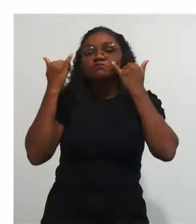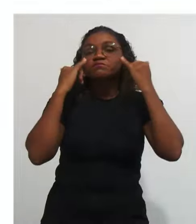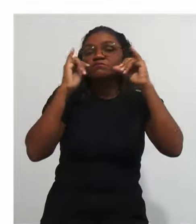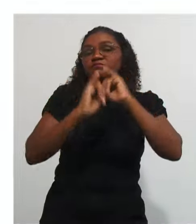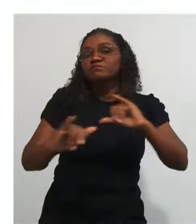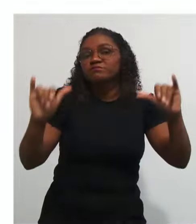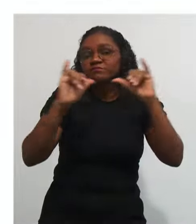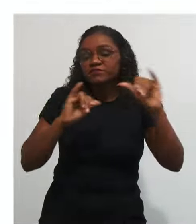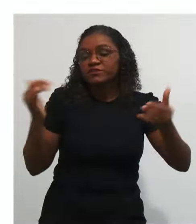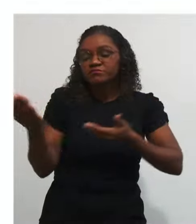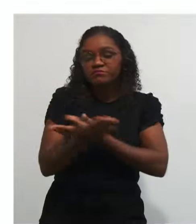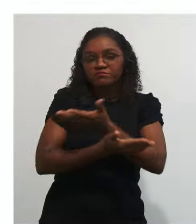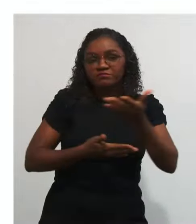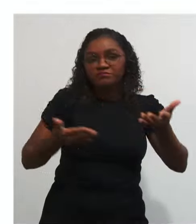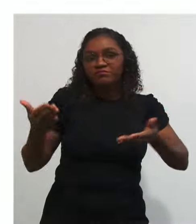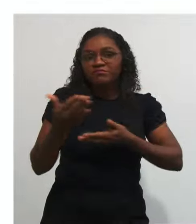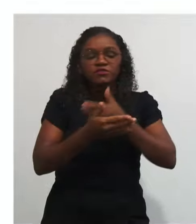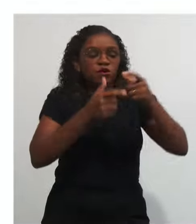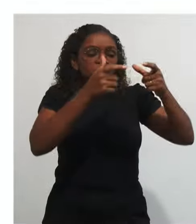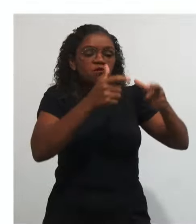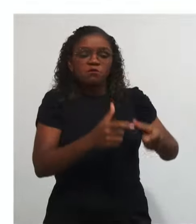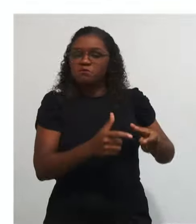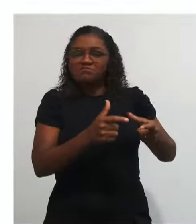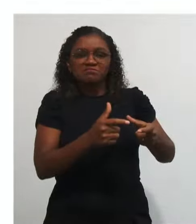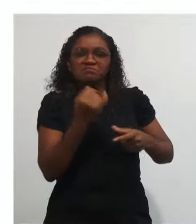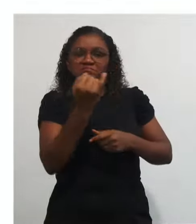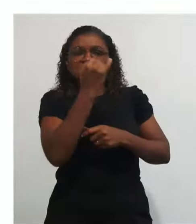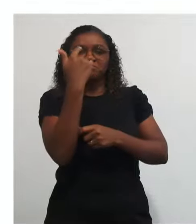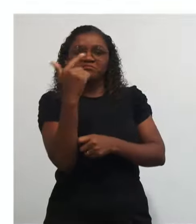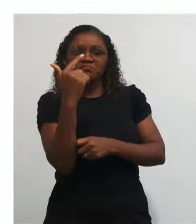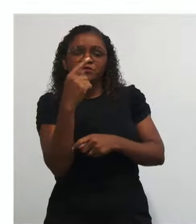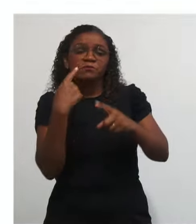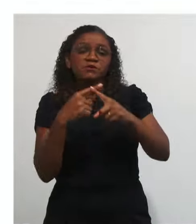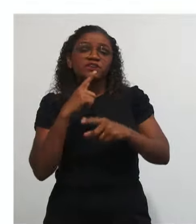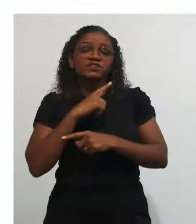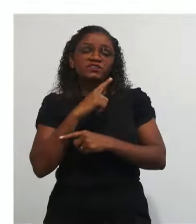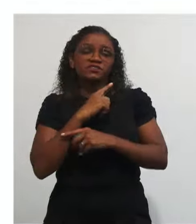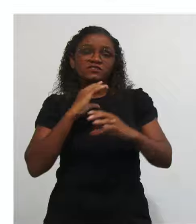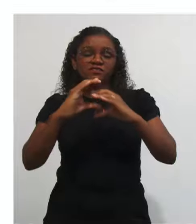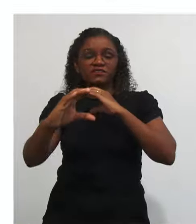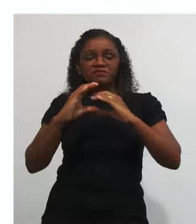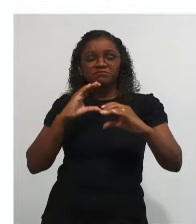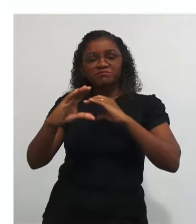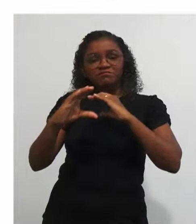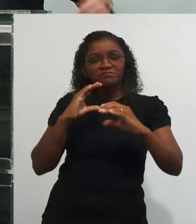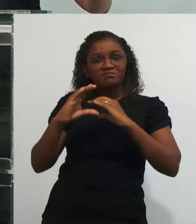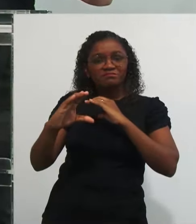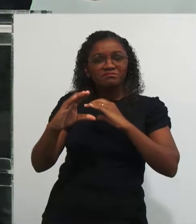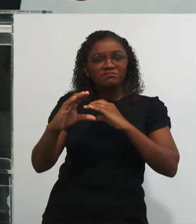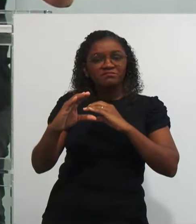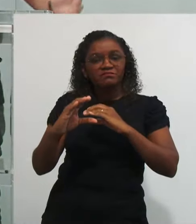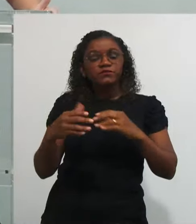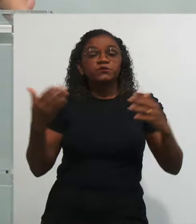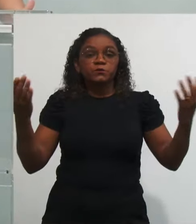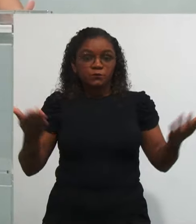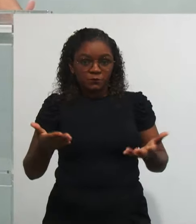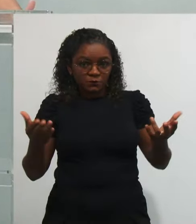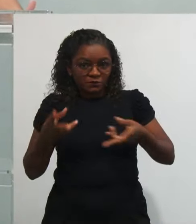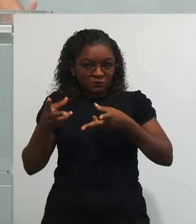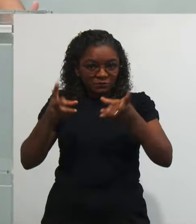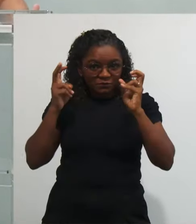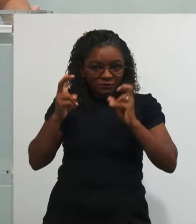independentemente de sua localização geográfica então perceba que hoje em dia com os avanços das